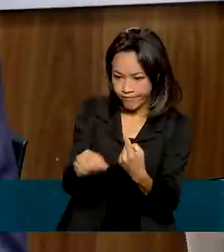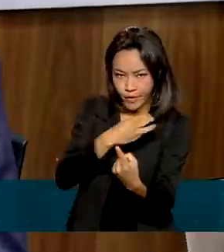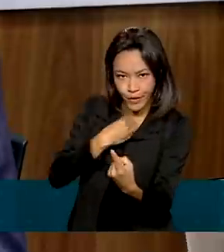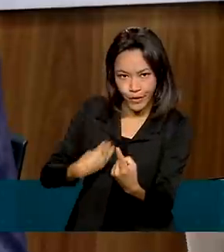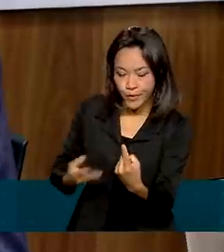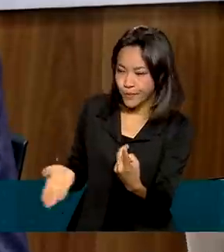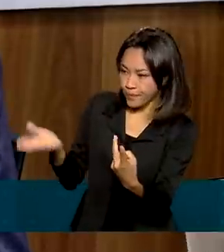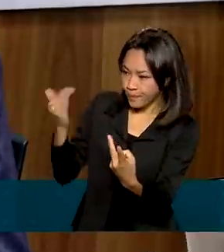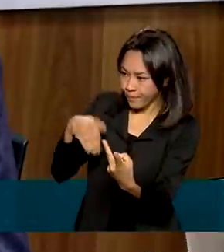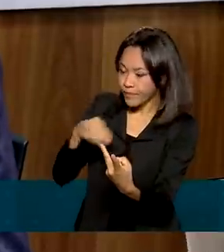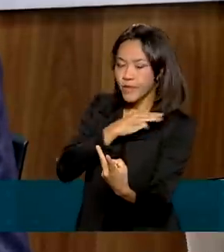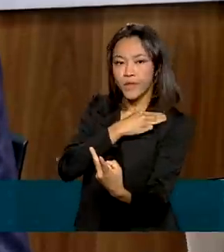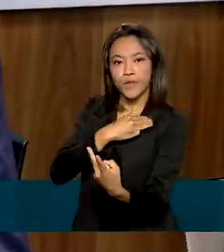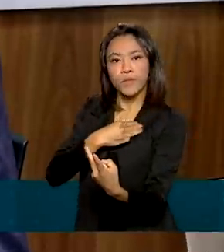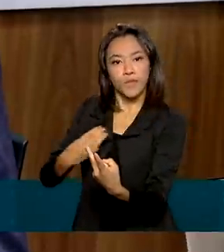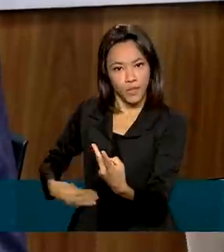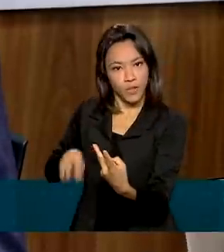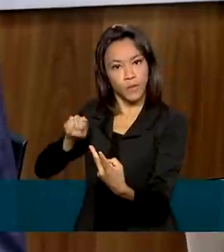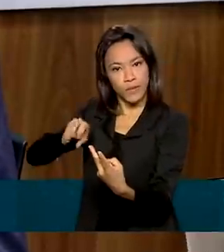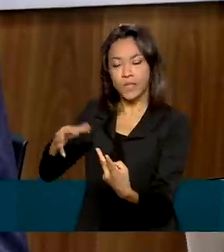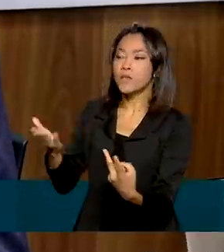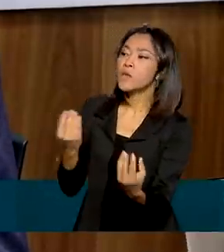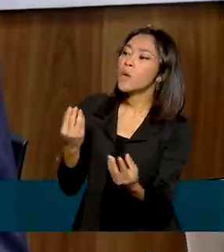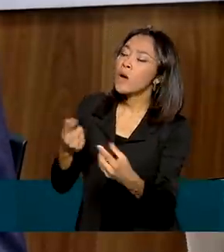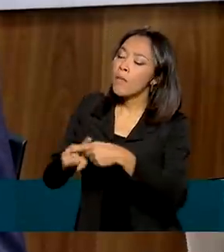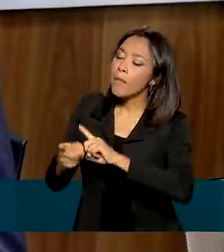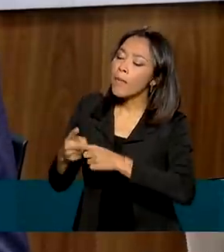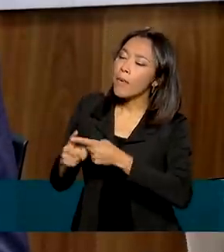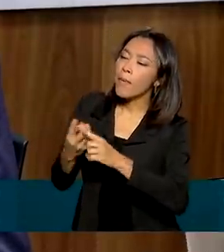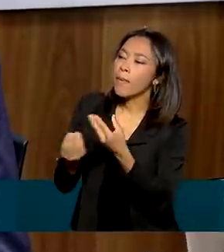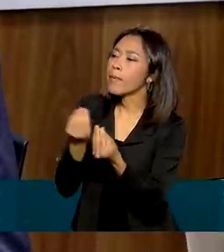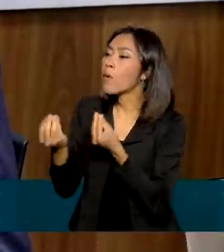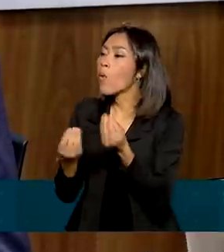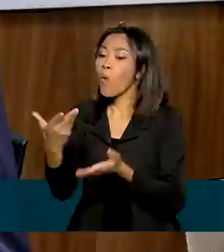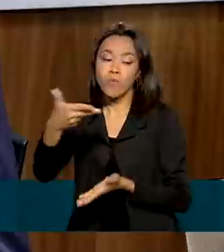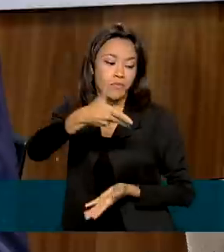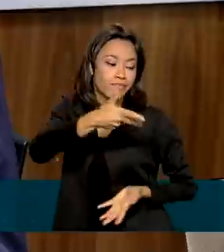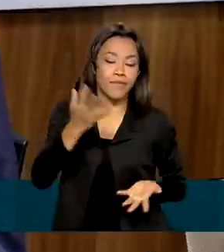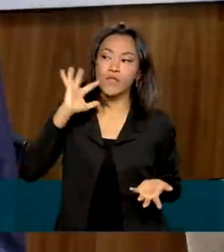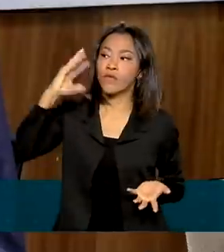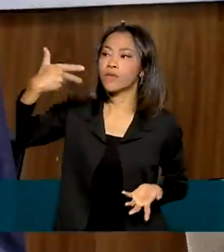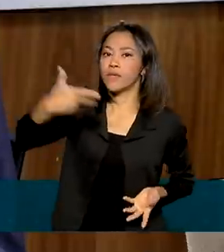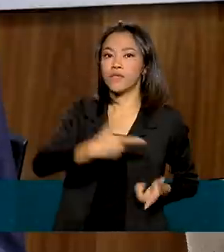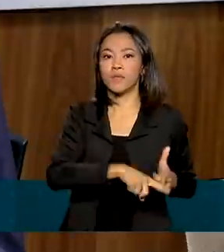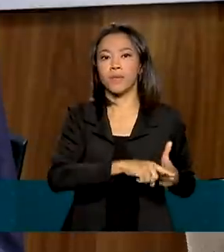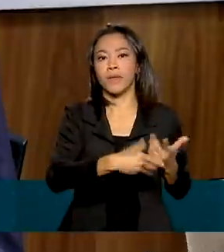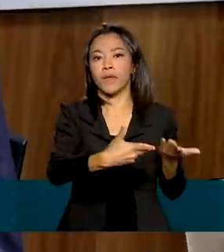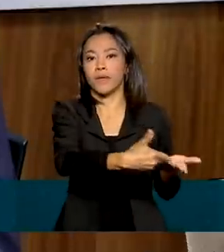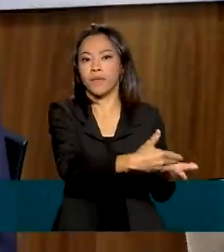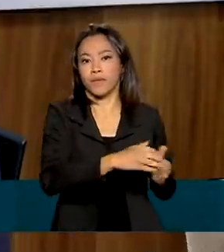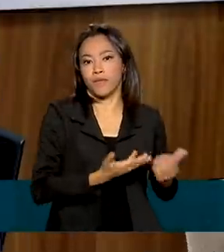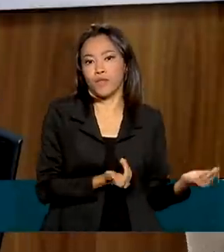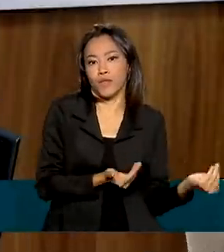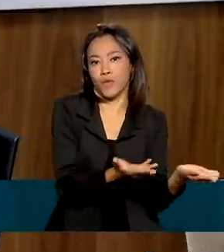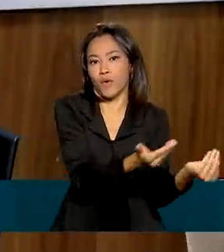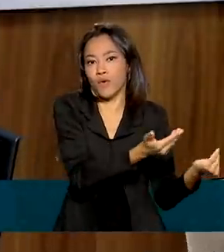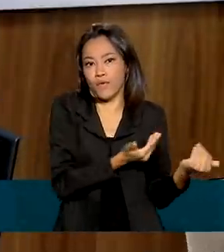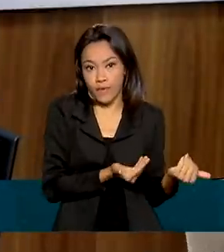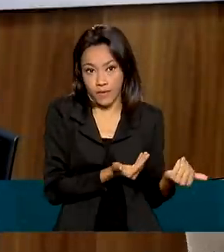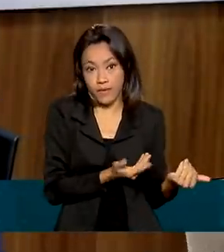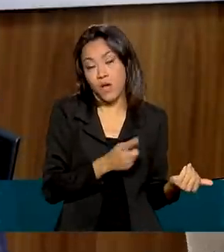a da educação é criamos ali uma maneira de eles deixarem o ou seja parece a garota agora perdoamos